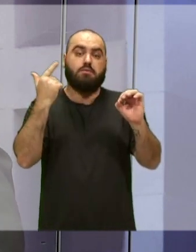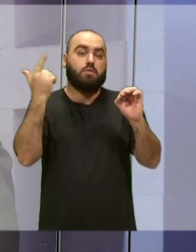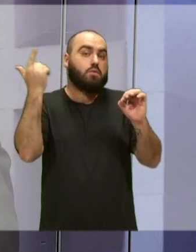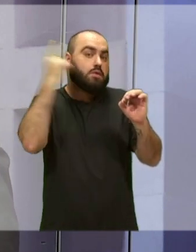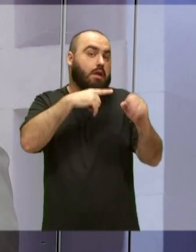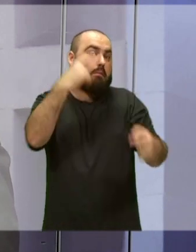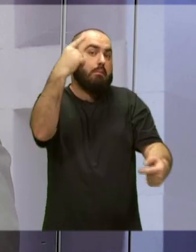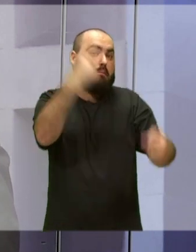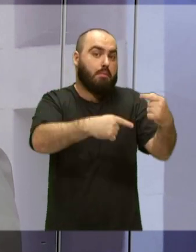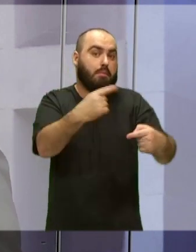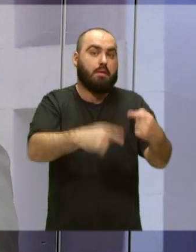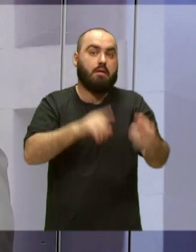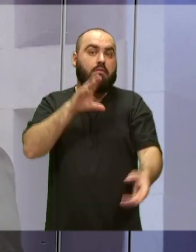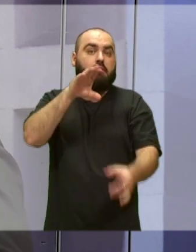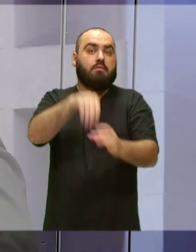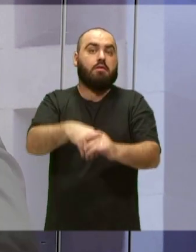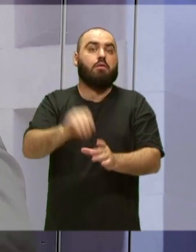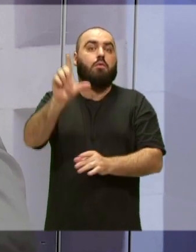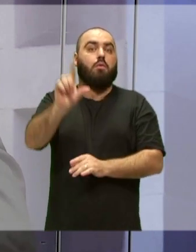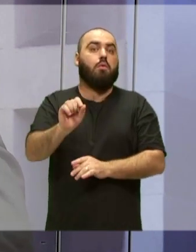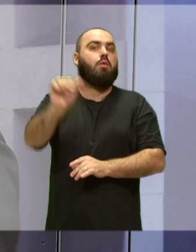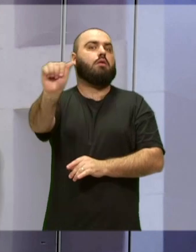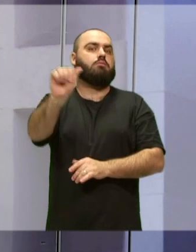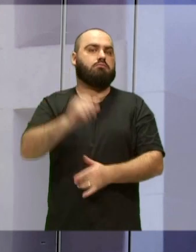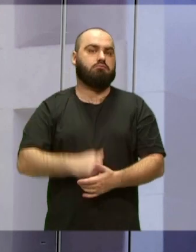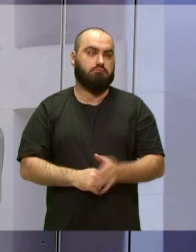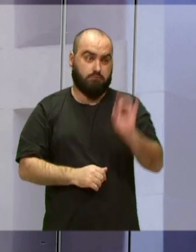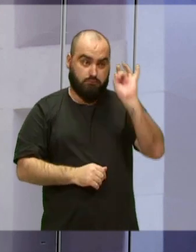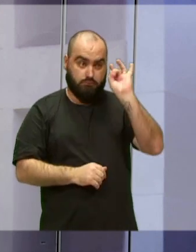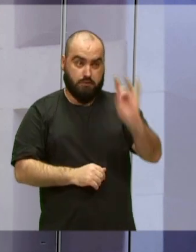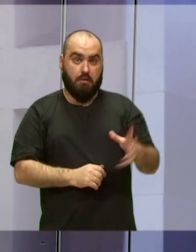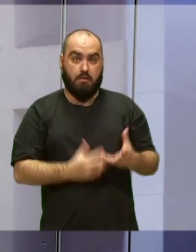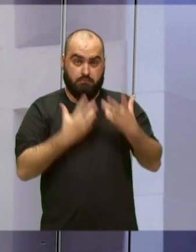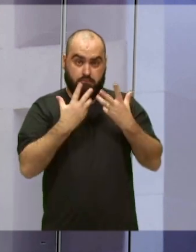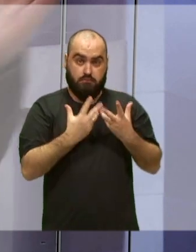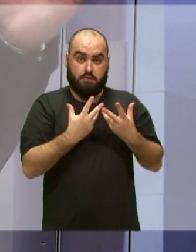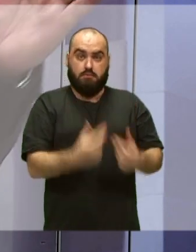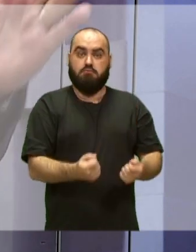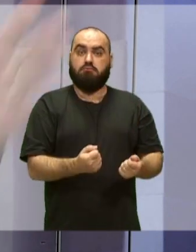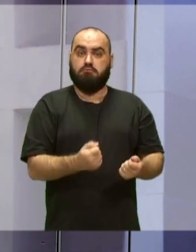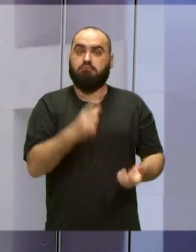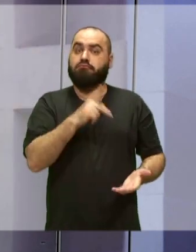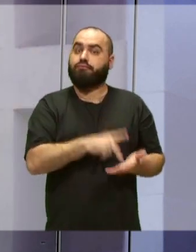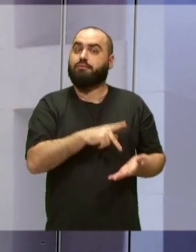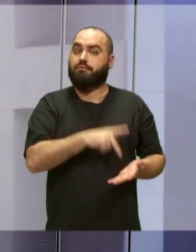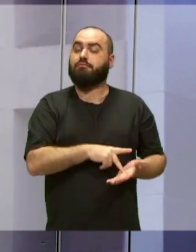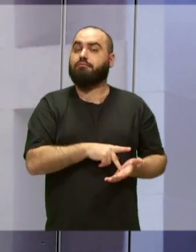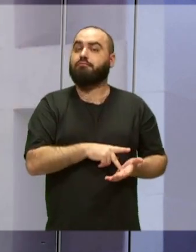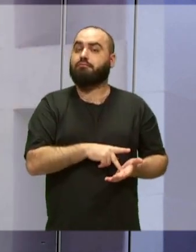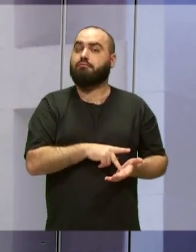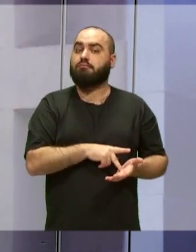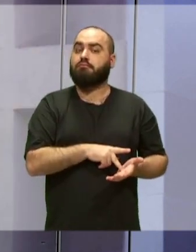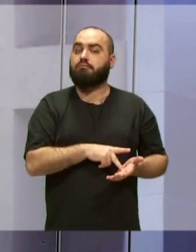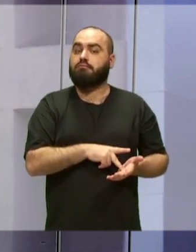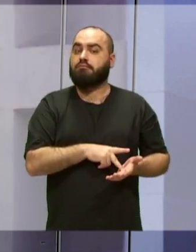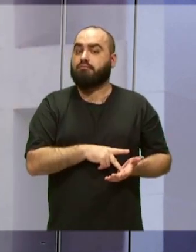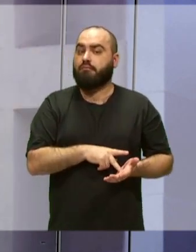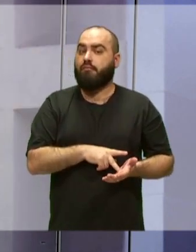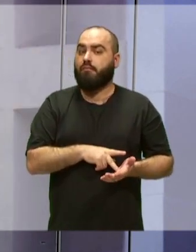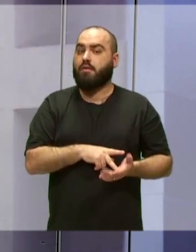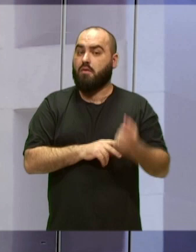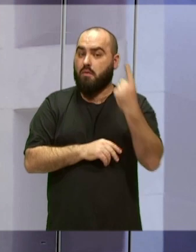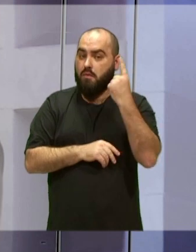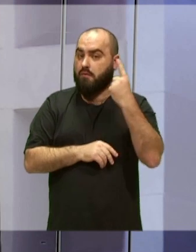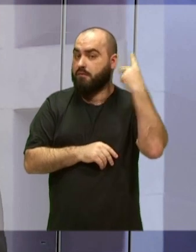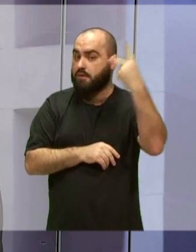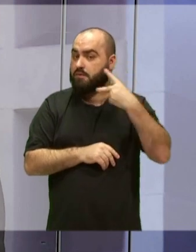discutirmos na lua eles só aceitaram e na verdade todo mundo sabe foi visto ali deram uma bobe adinha um vereador